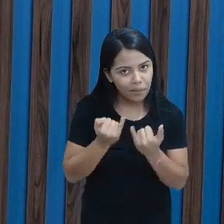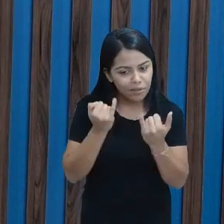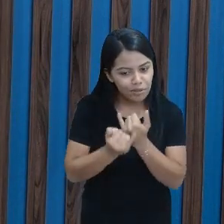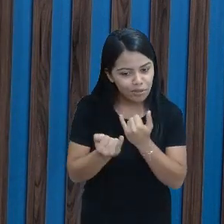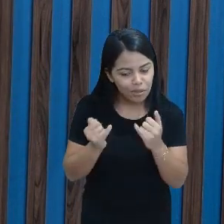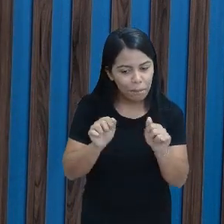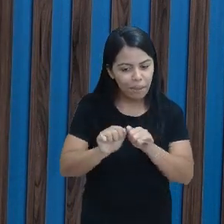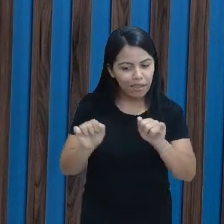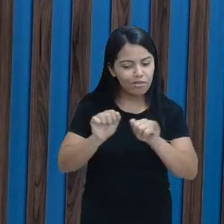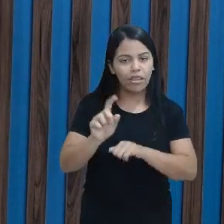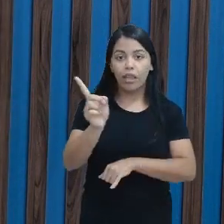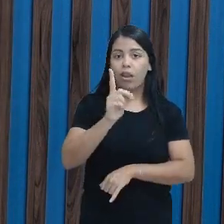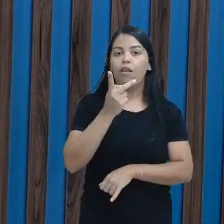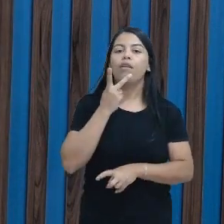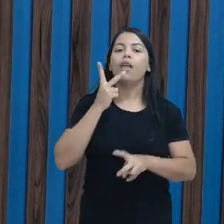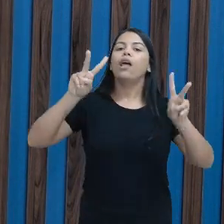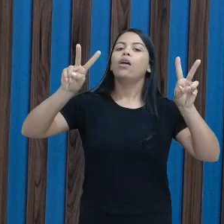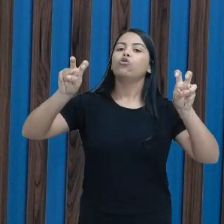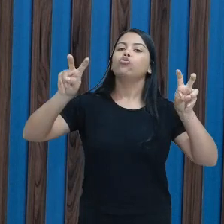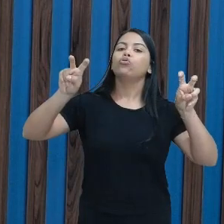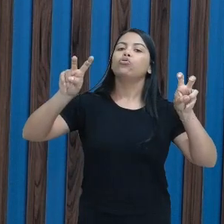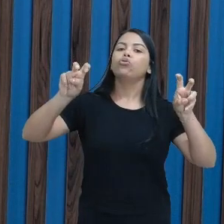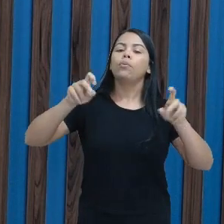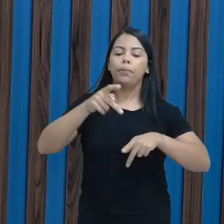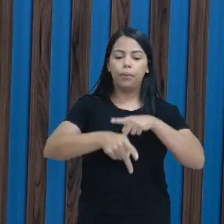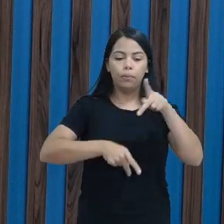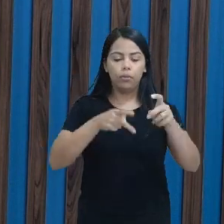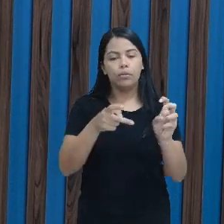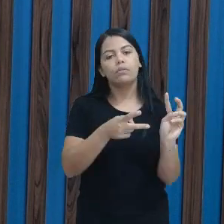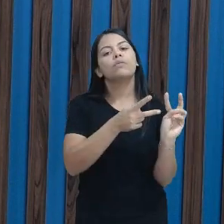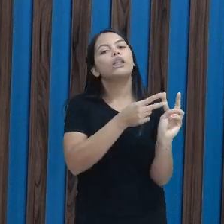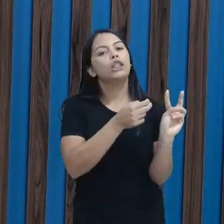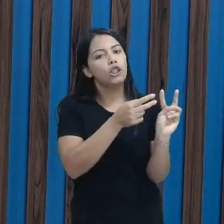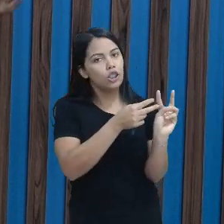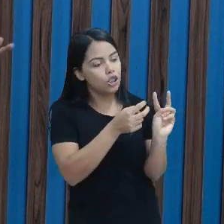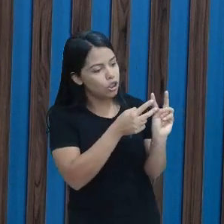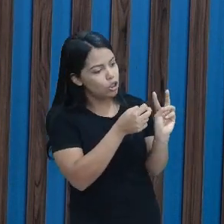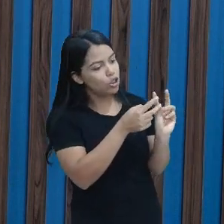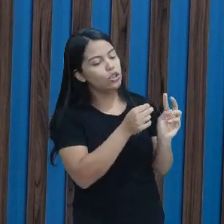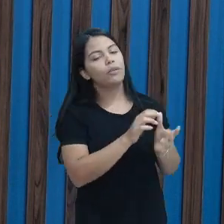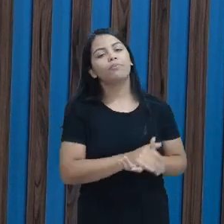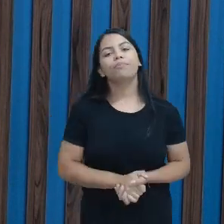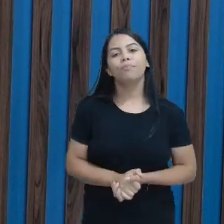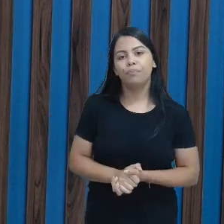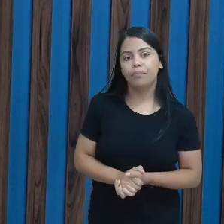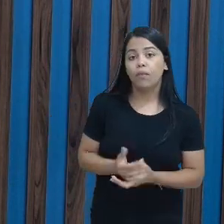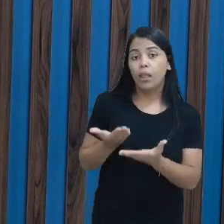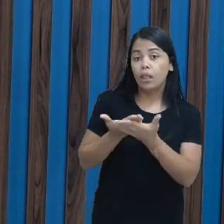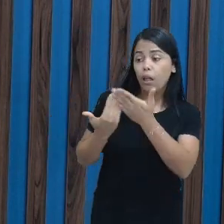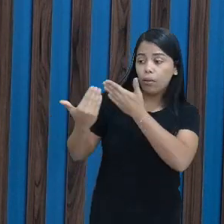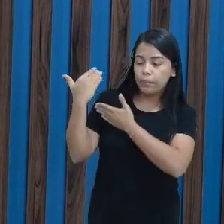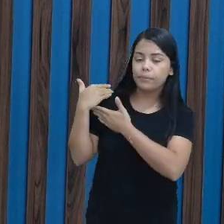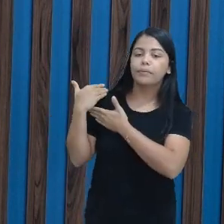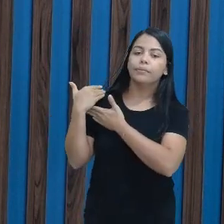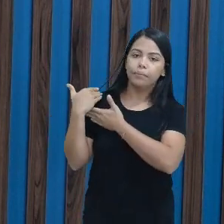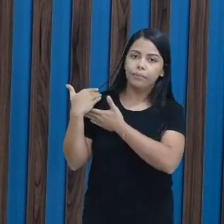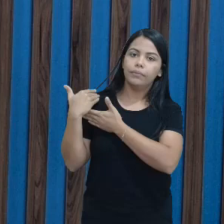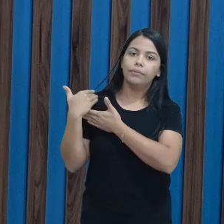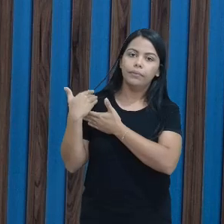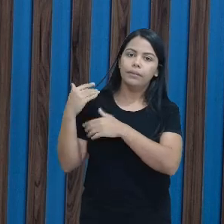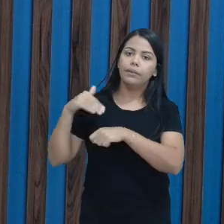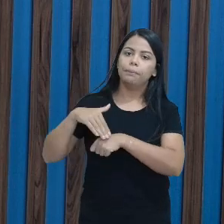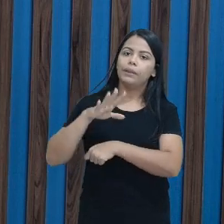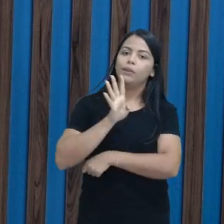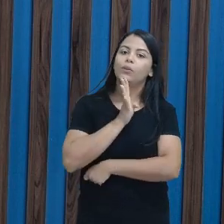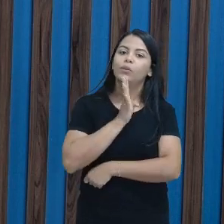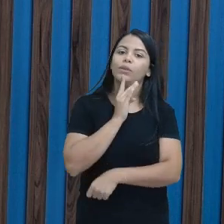os povos indígenas. Vamos aqui falar sobre o povo indígena. Na aula passada, mais